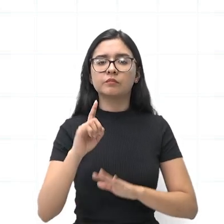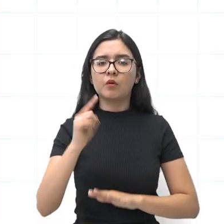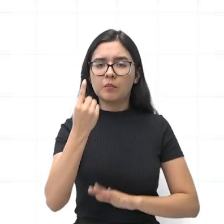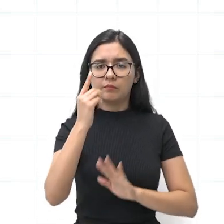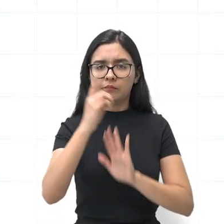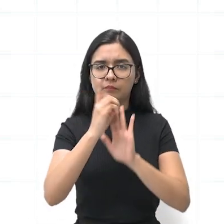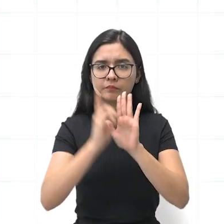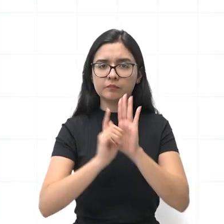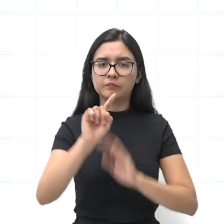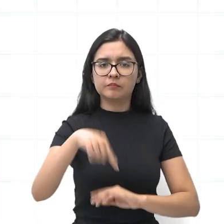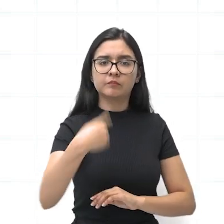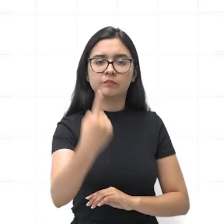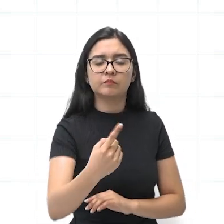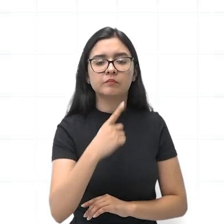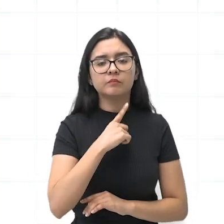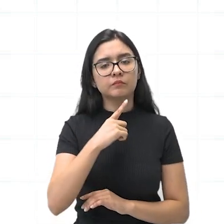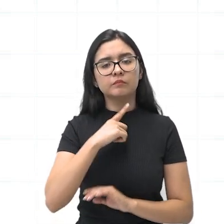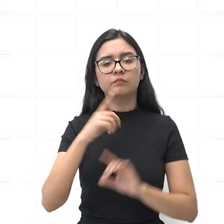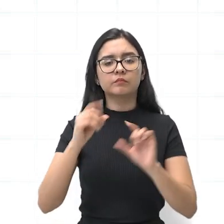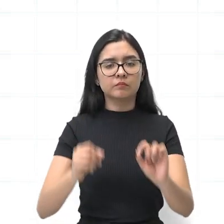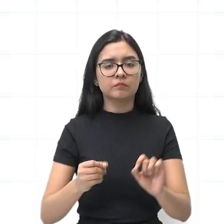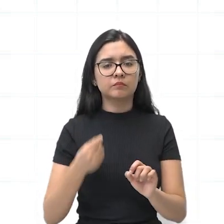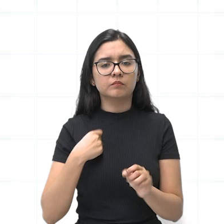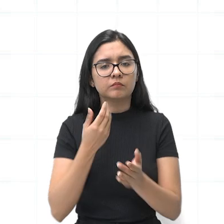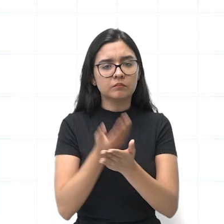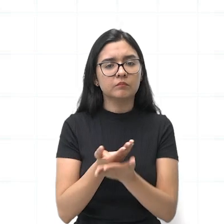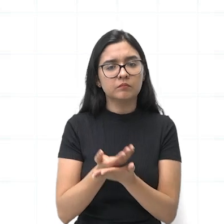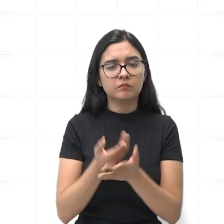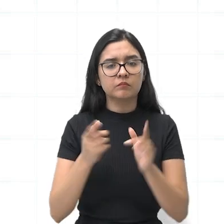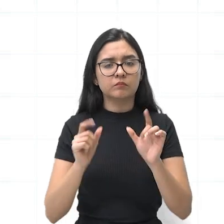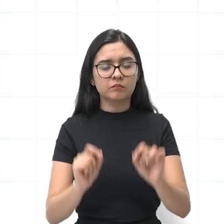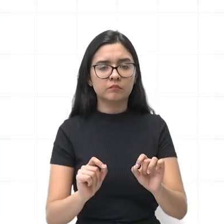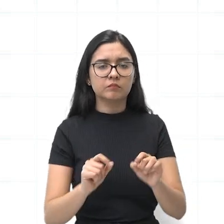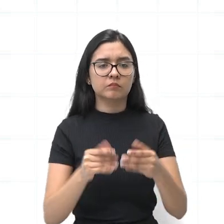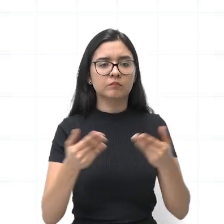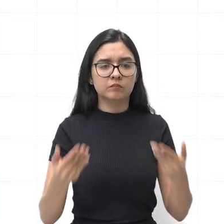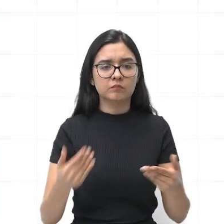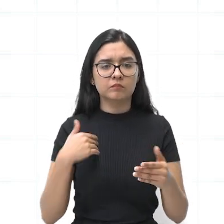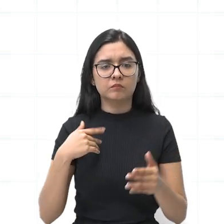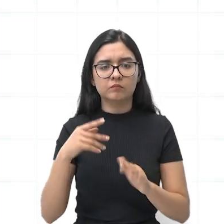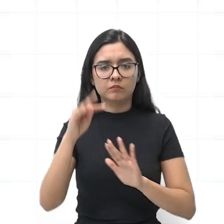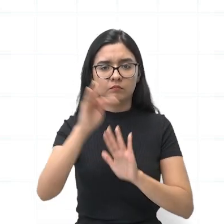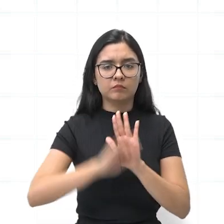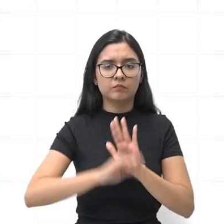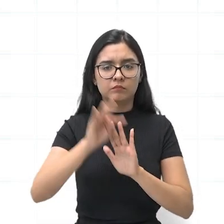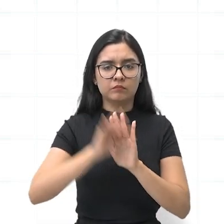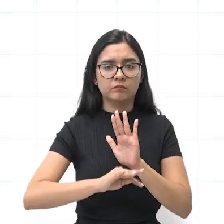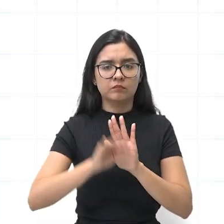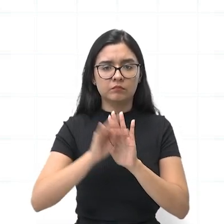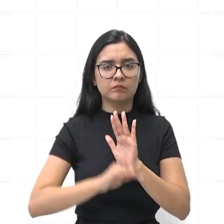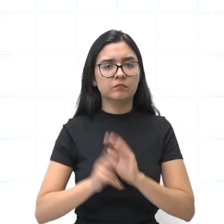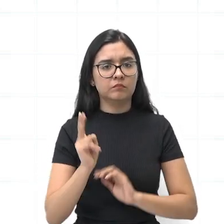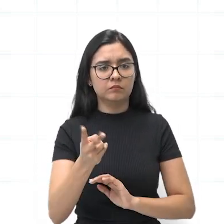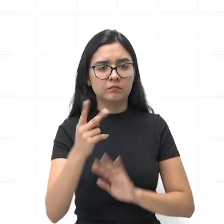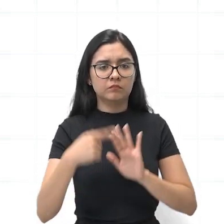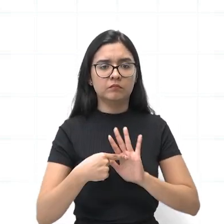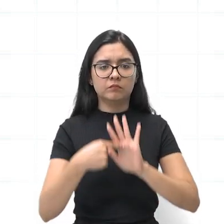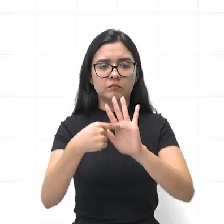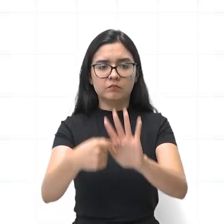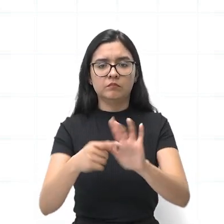os experimentos passaram a contemplar a interação, né? O texto continua apontando para nós, olha só.